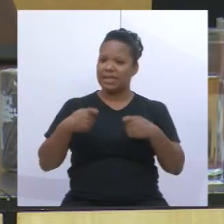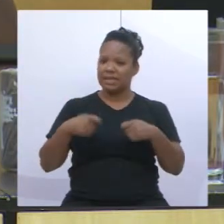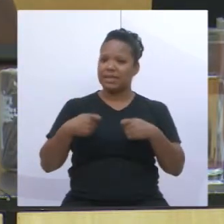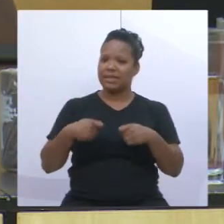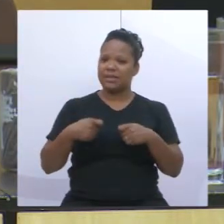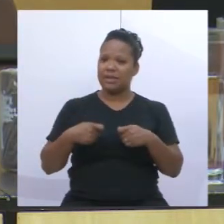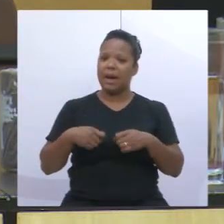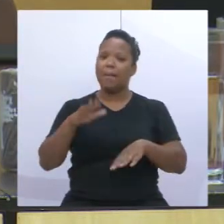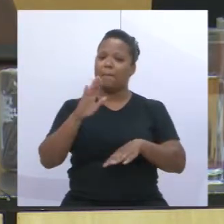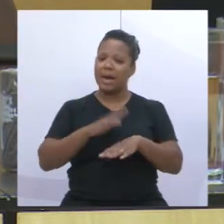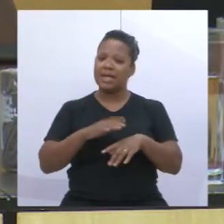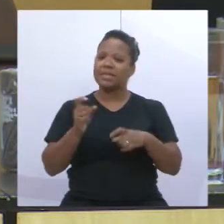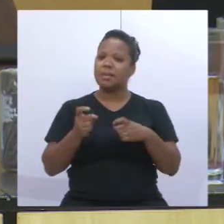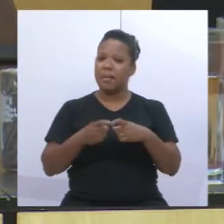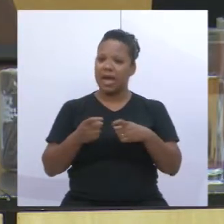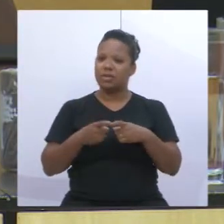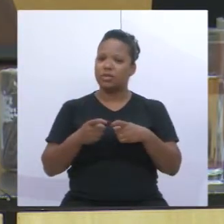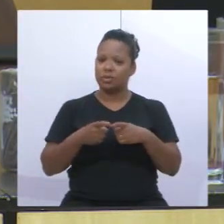quantidade de médicos.